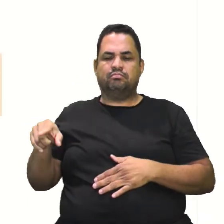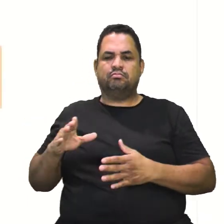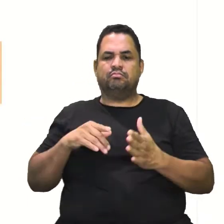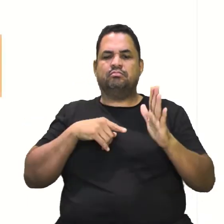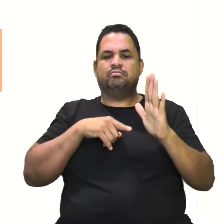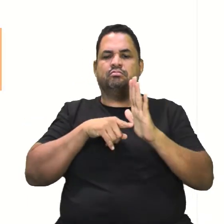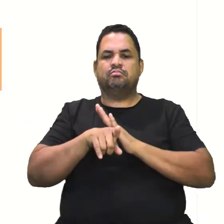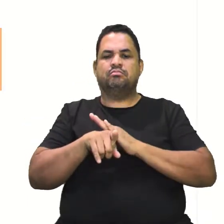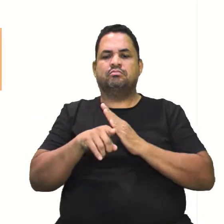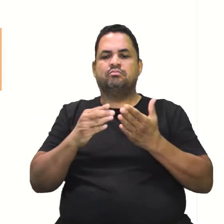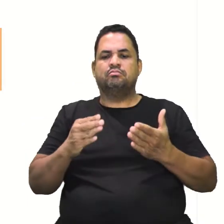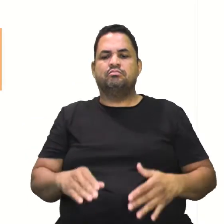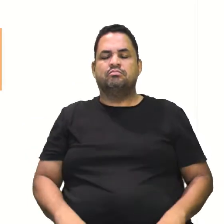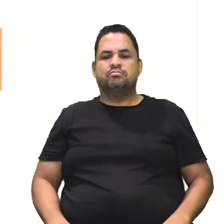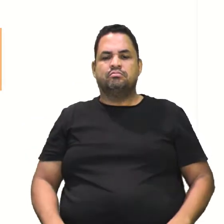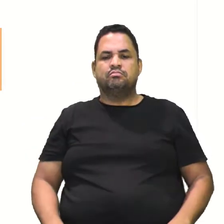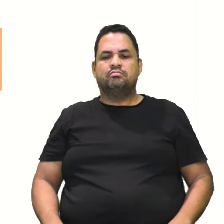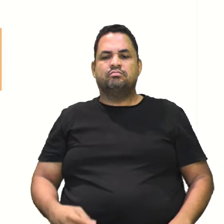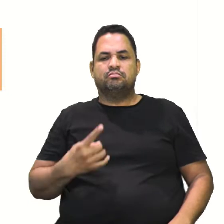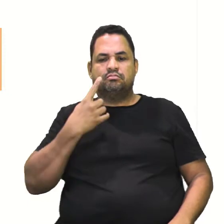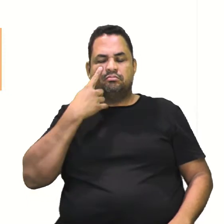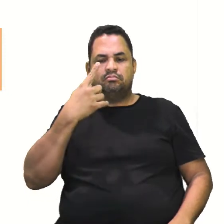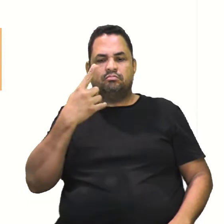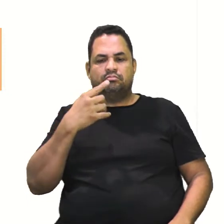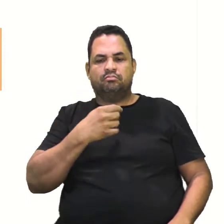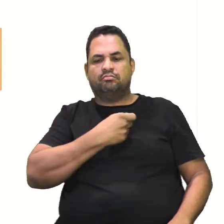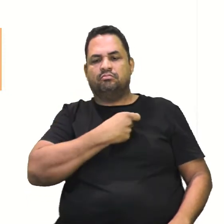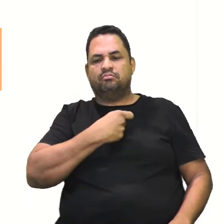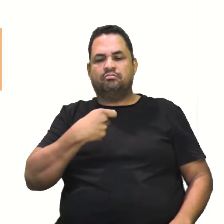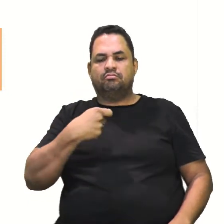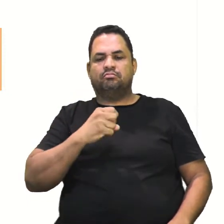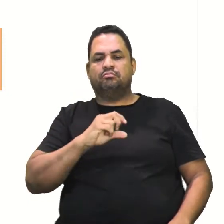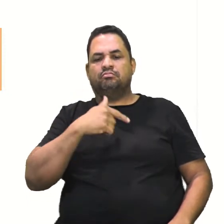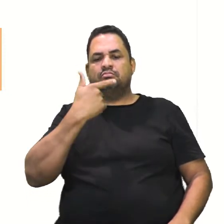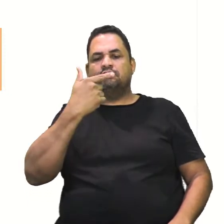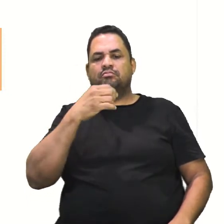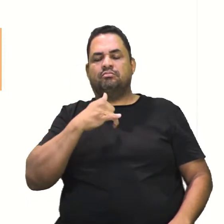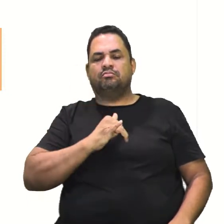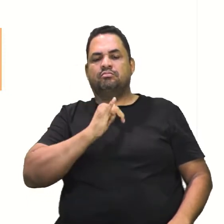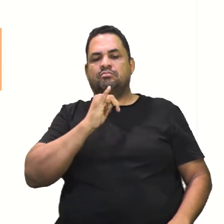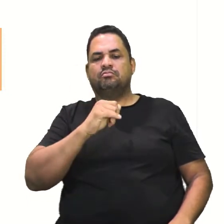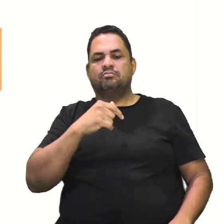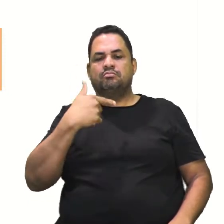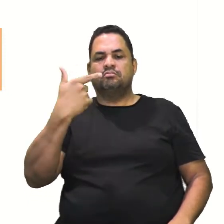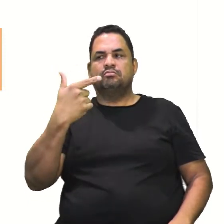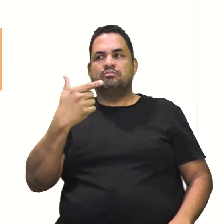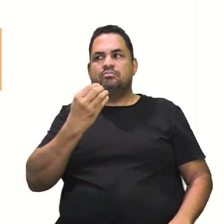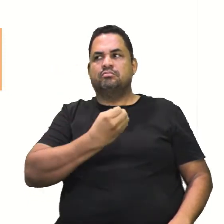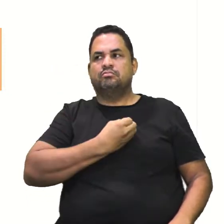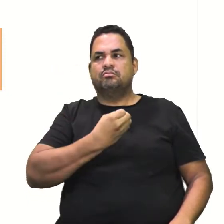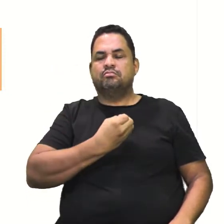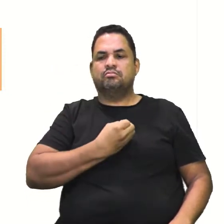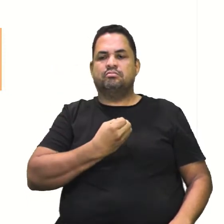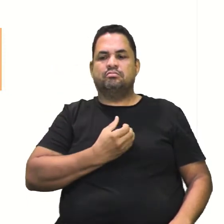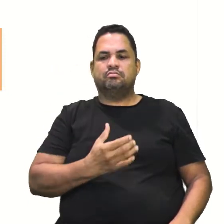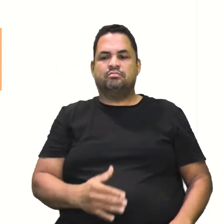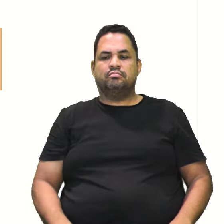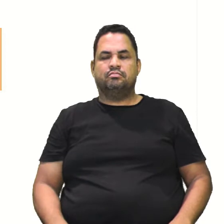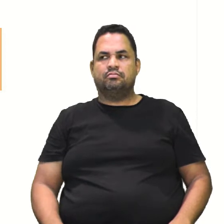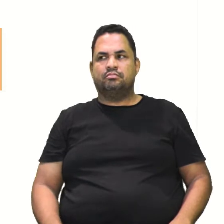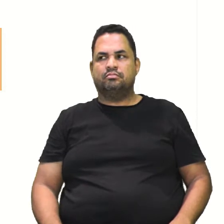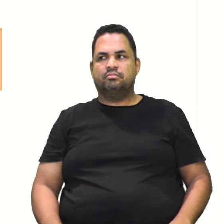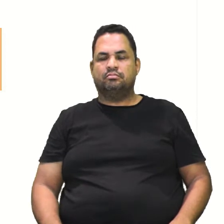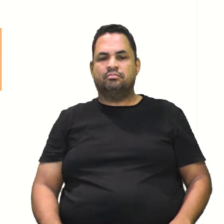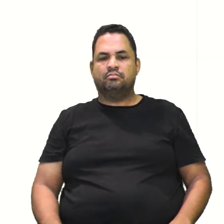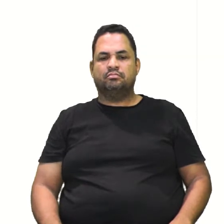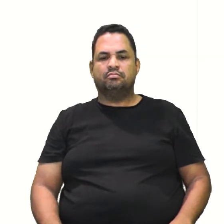A pergunta que não quer calar. Basta observar x ao quadrado ou y ao quadrado nos numeradores, né? Então,